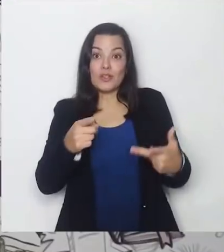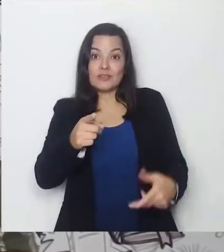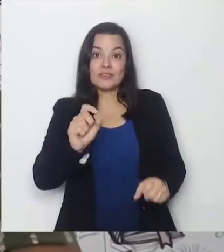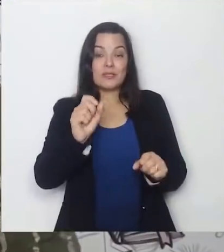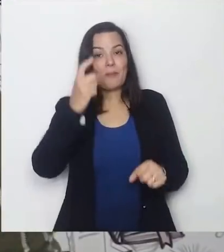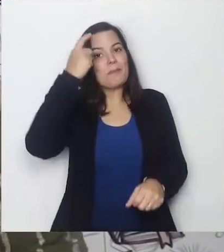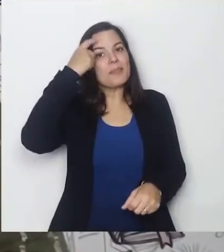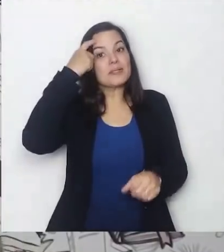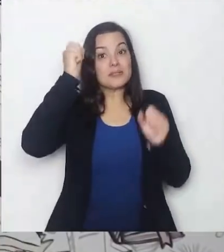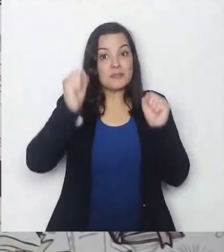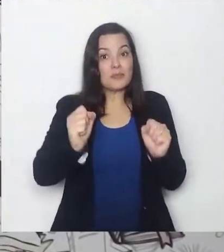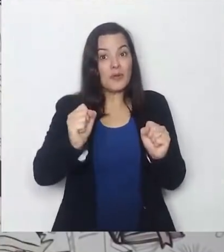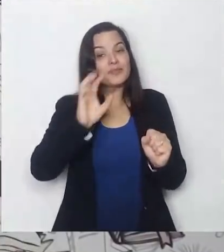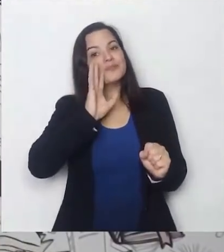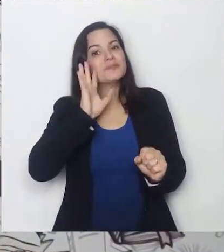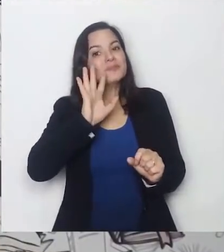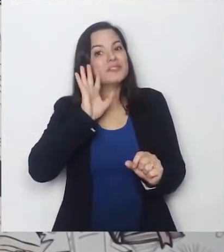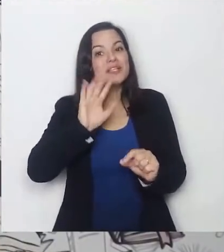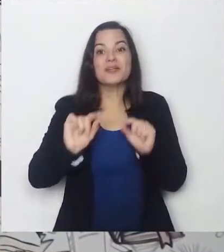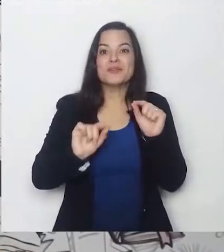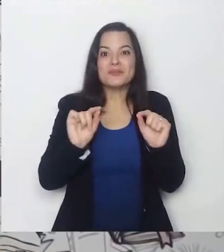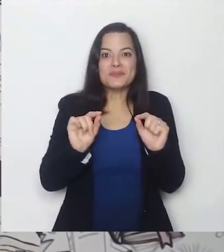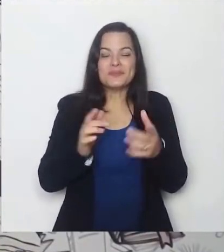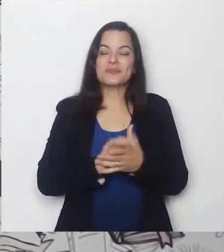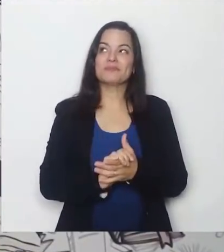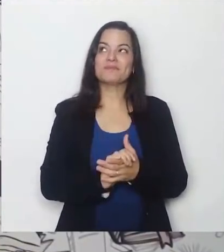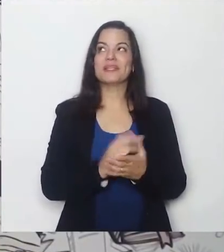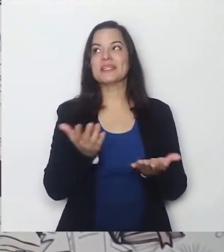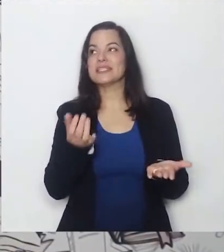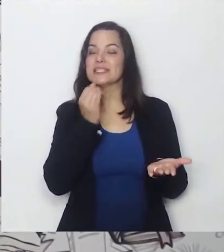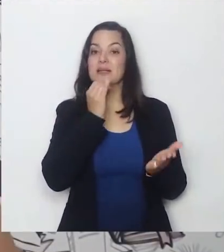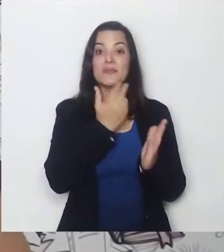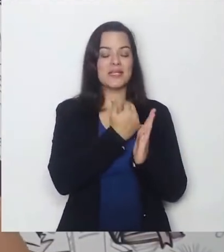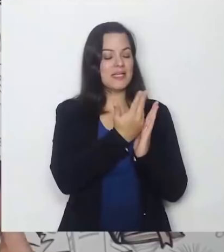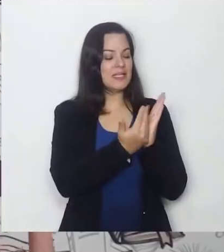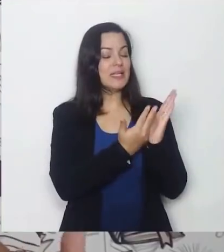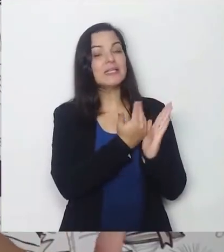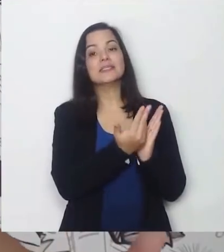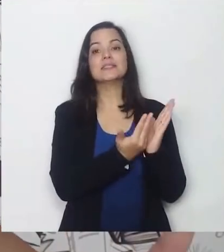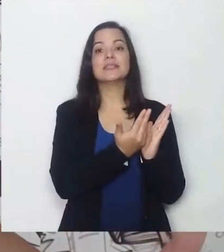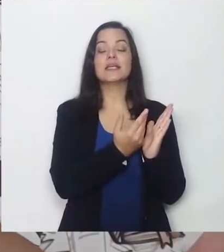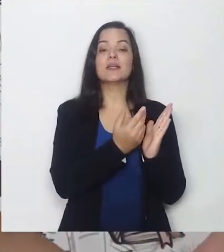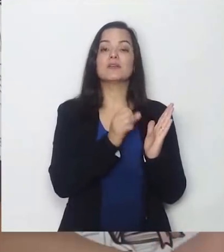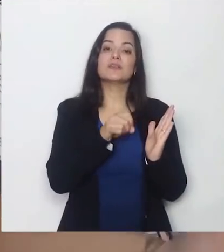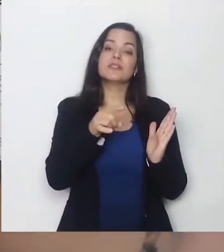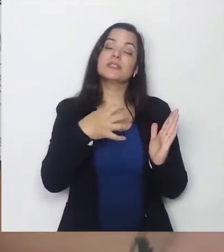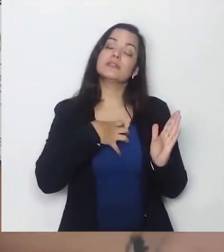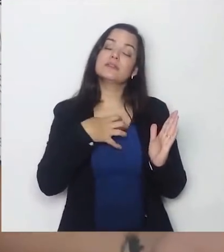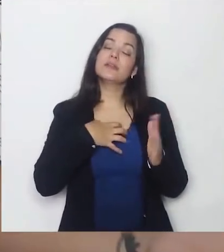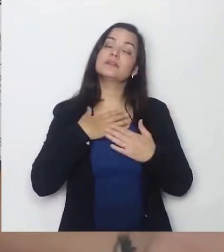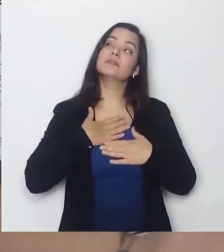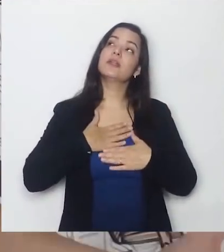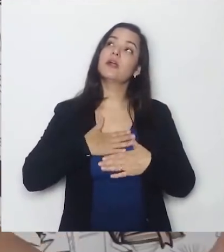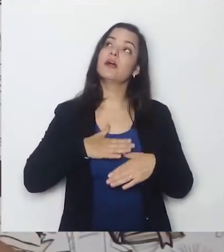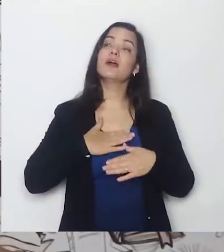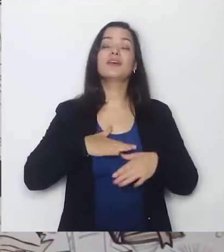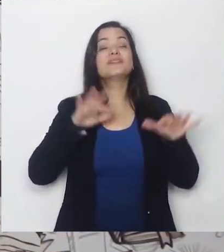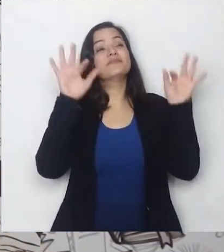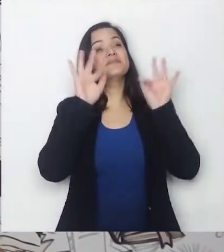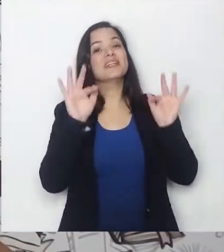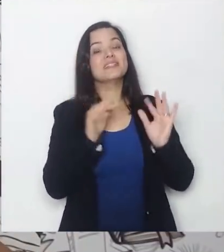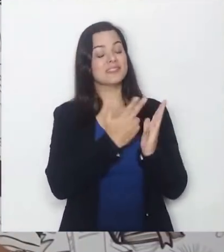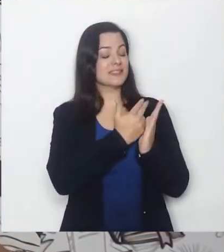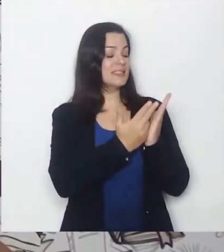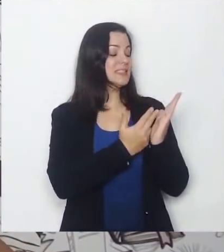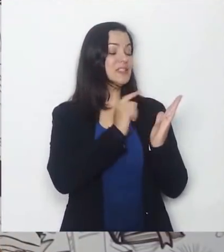você pode pensar aí bem legal é fazer um desenho quando você está bem tranquilo, bem calmo,